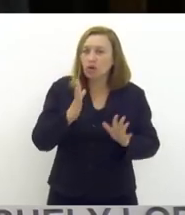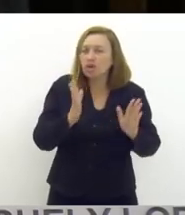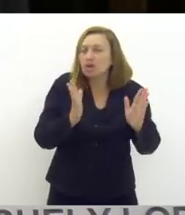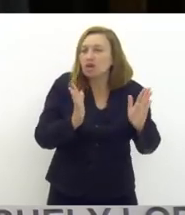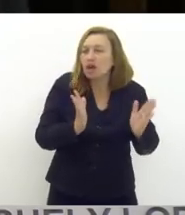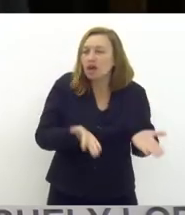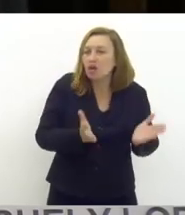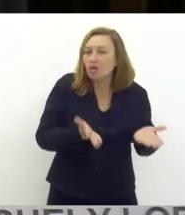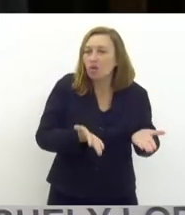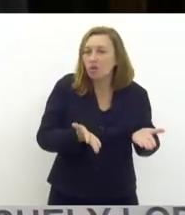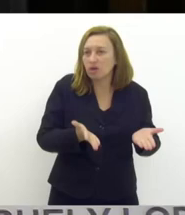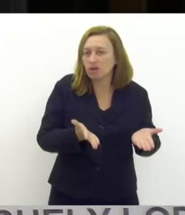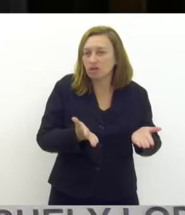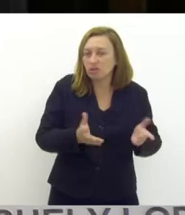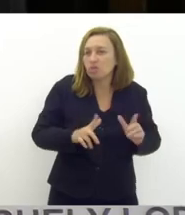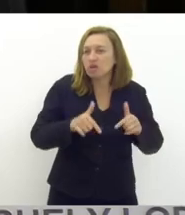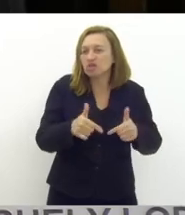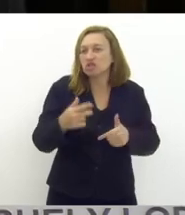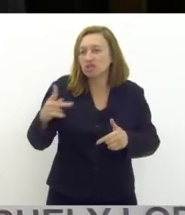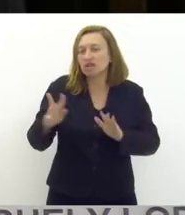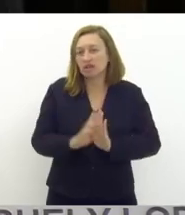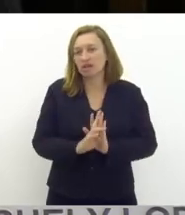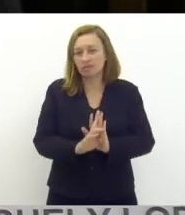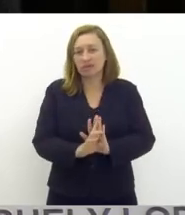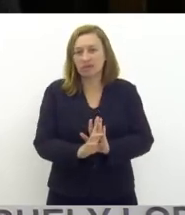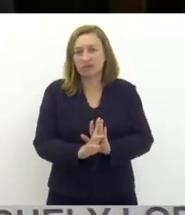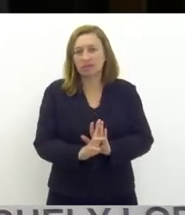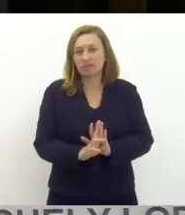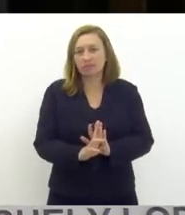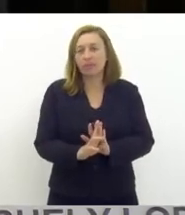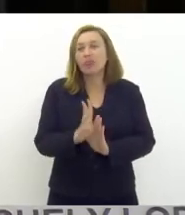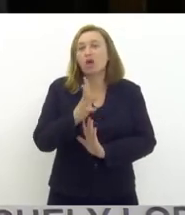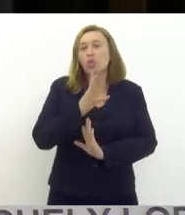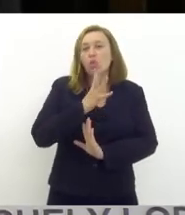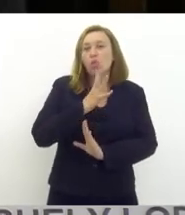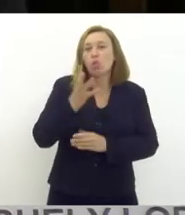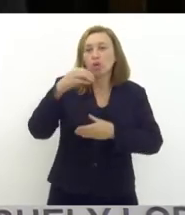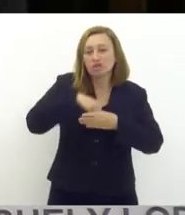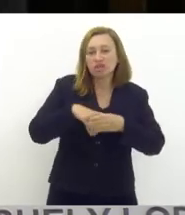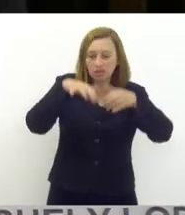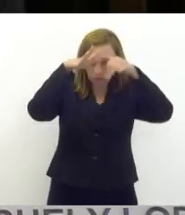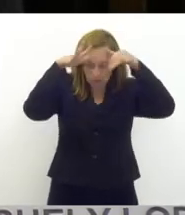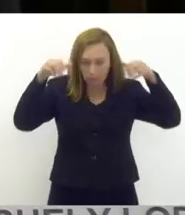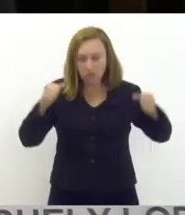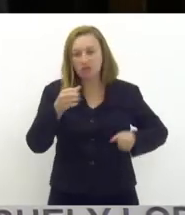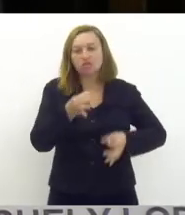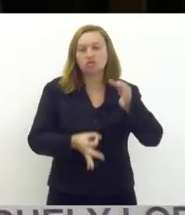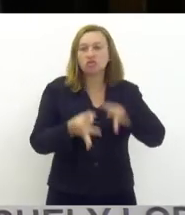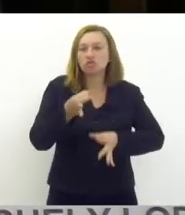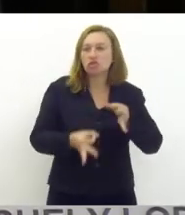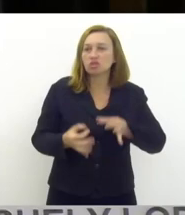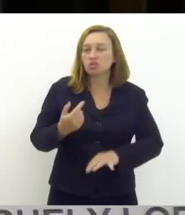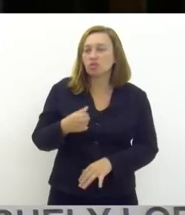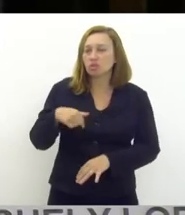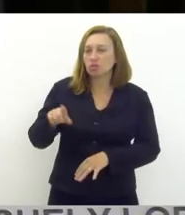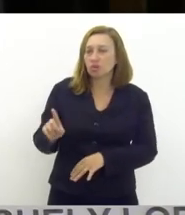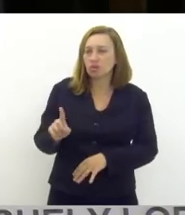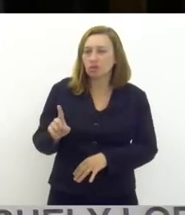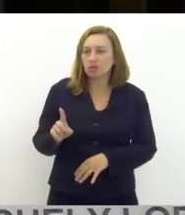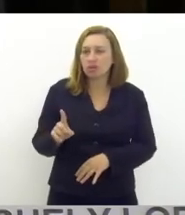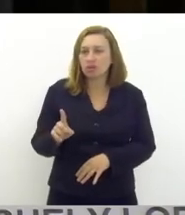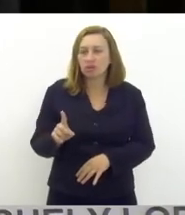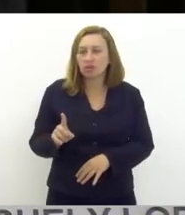glorioso que ela ainda representa a conheci dentro do Tribunal de Justiça quando eu presidia a